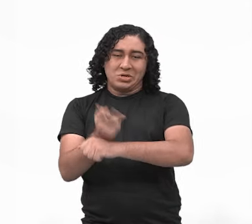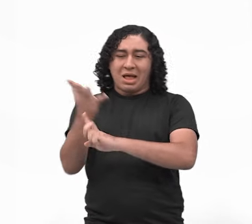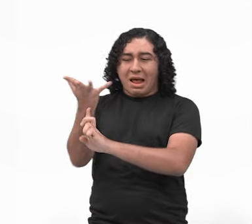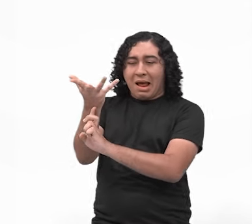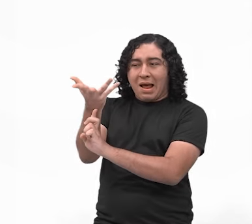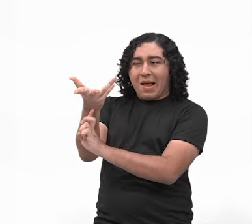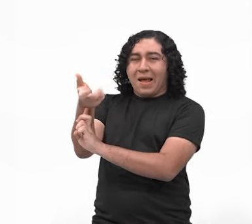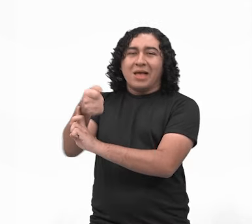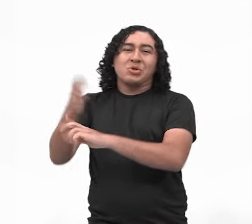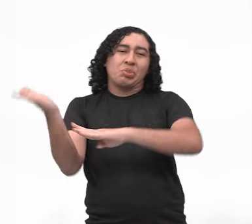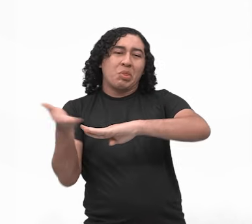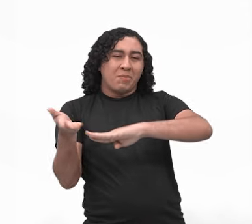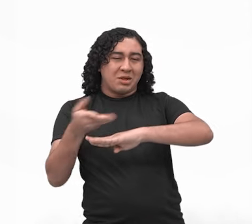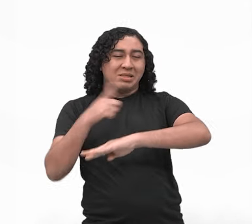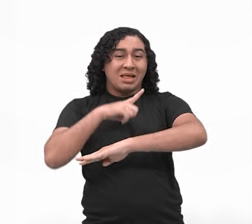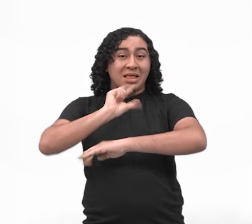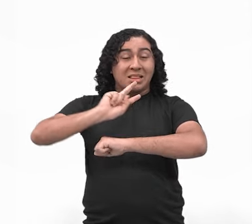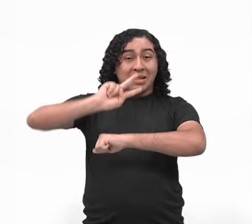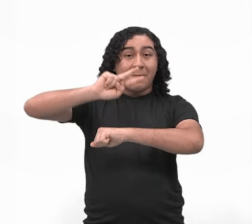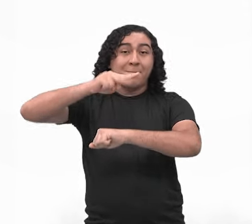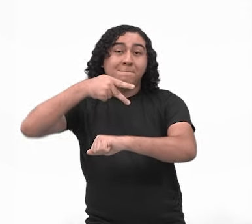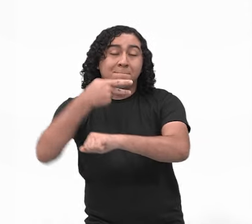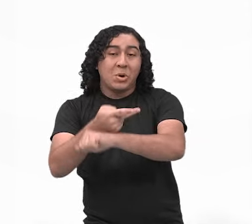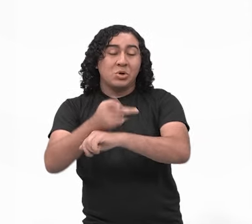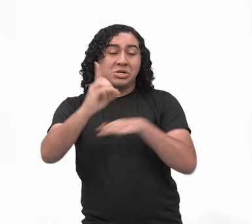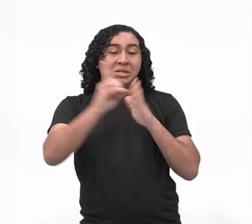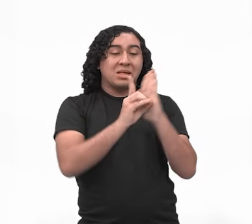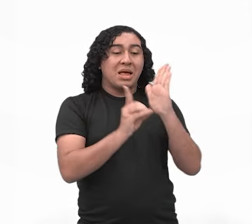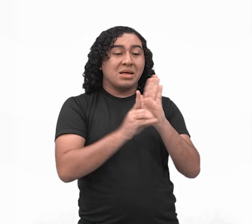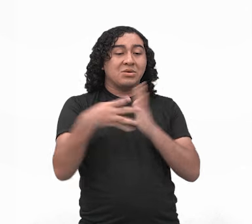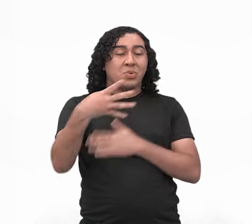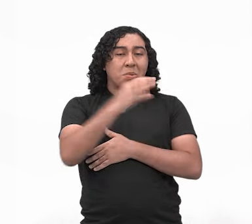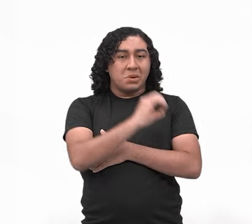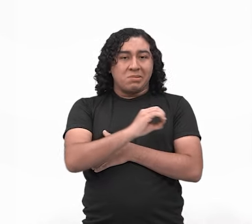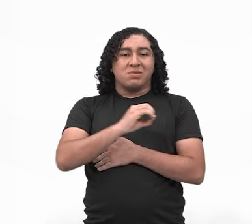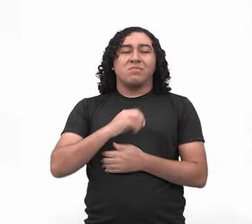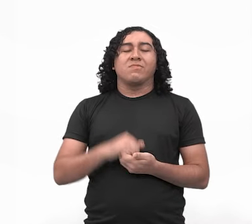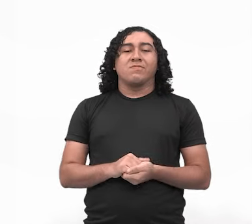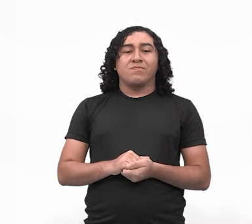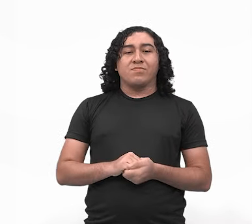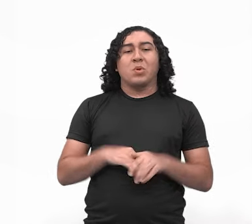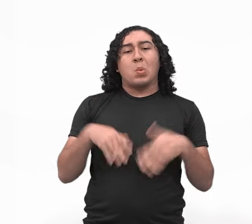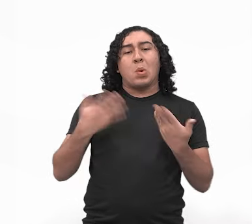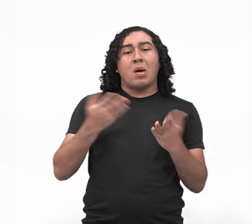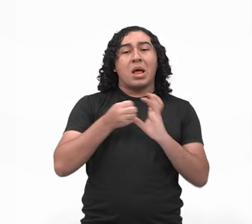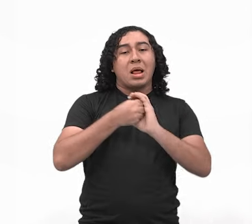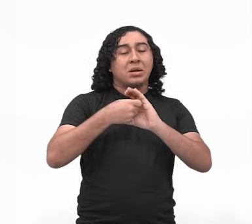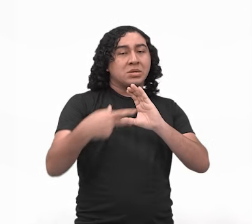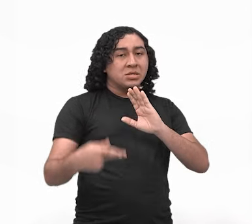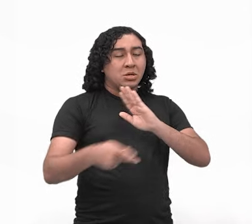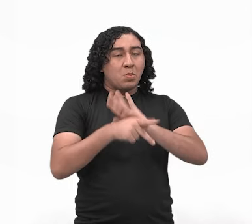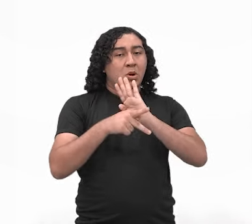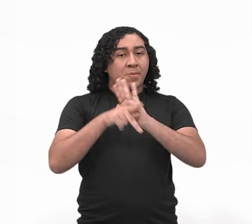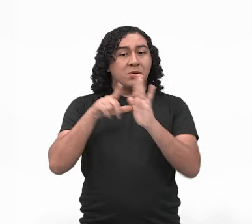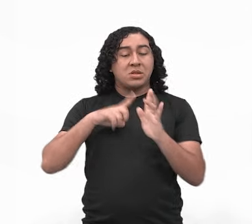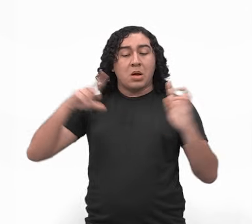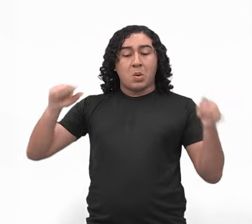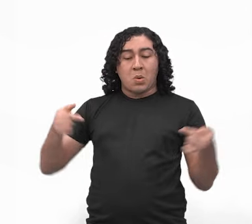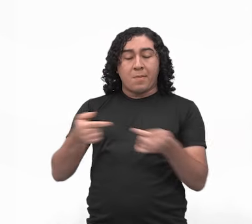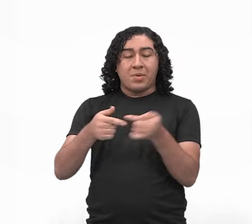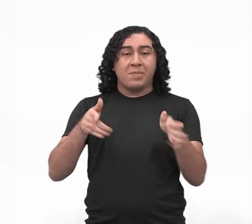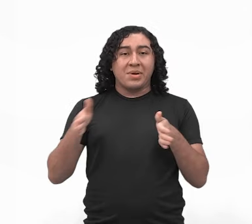temos pós-década de 1940. E quais são essas características que envolvem esse